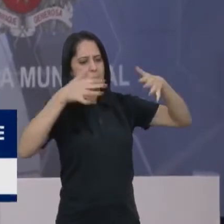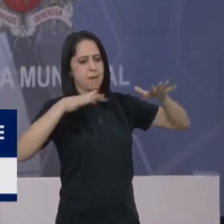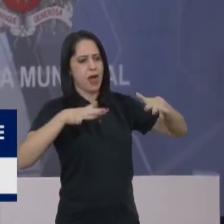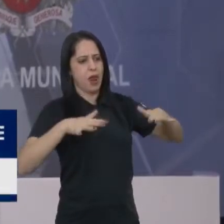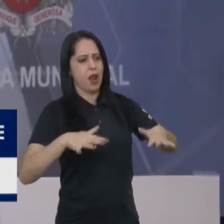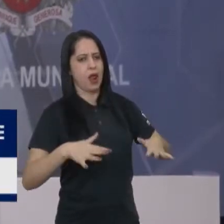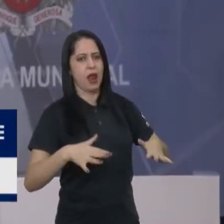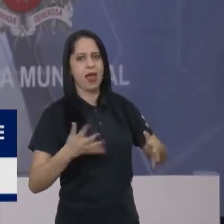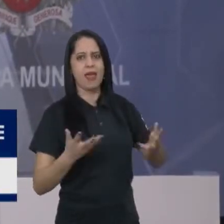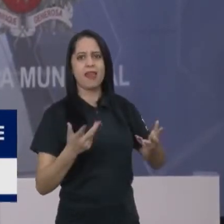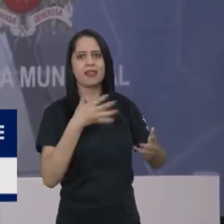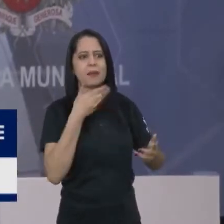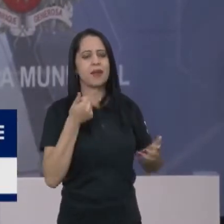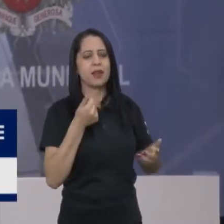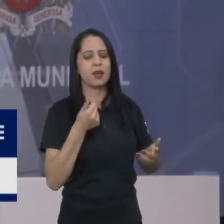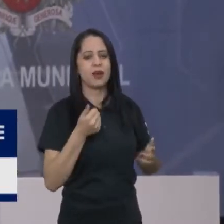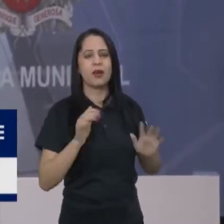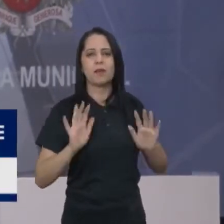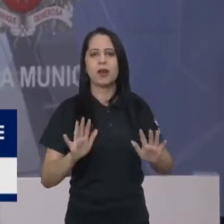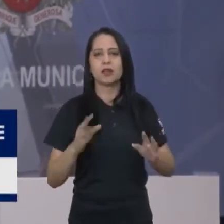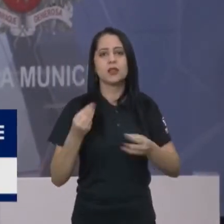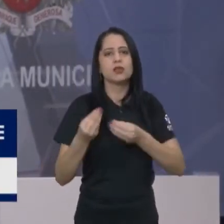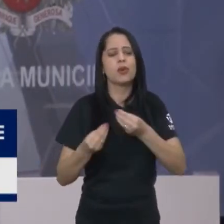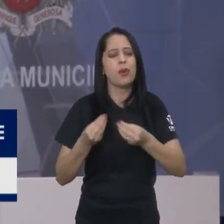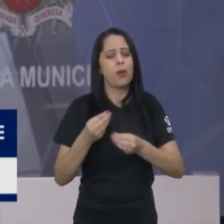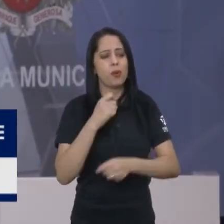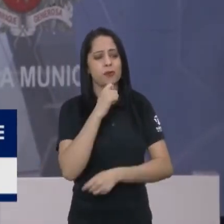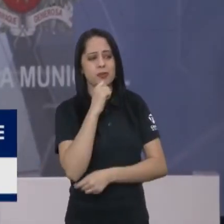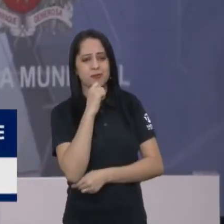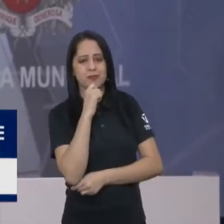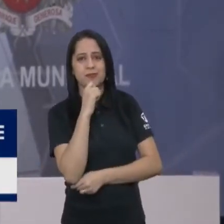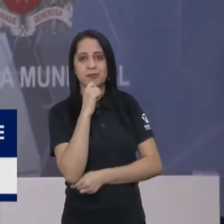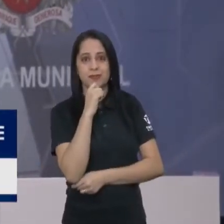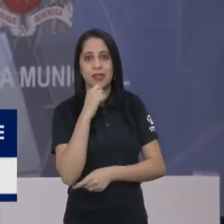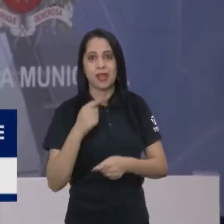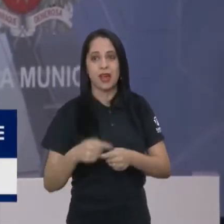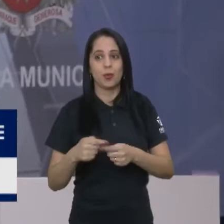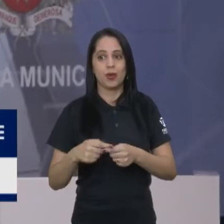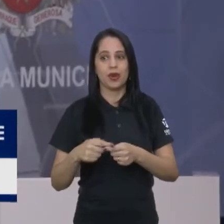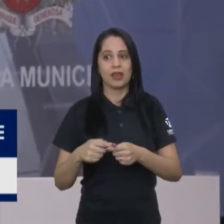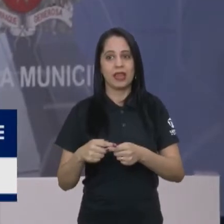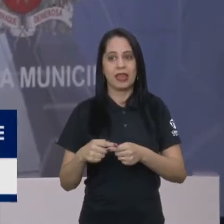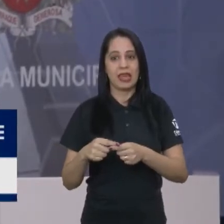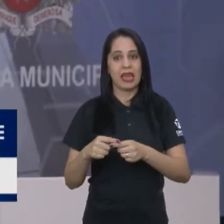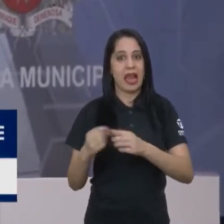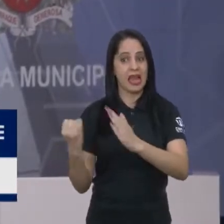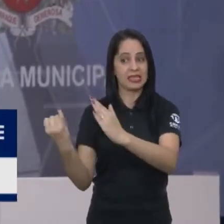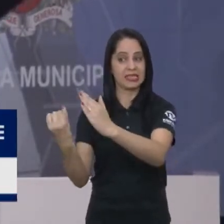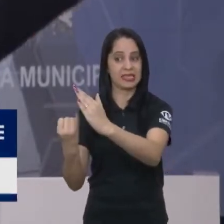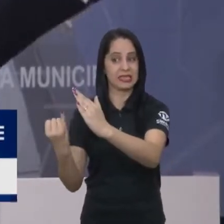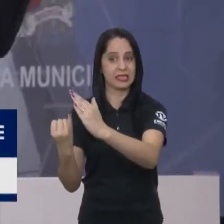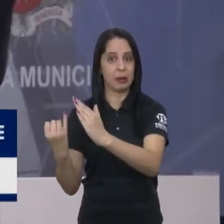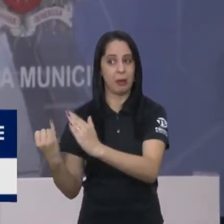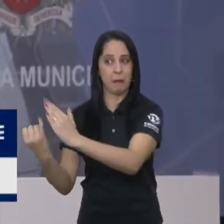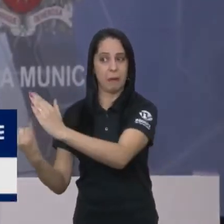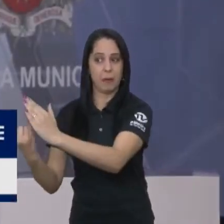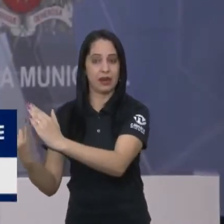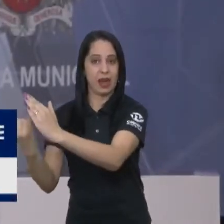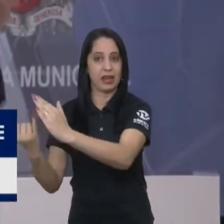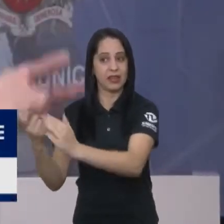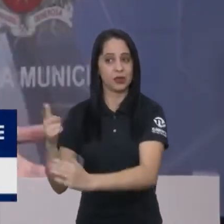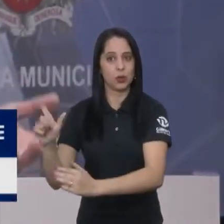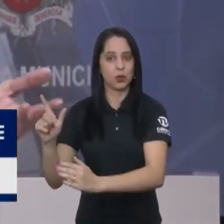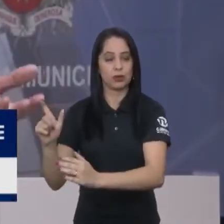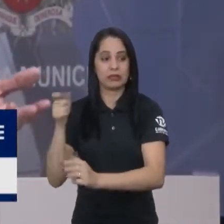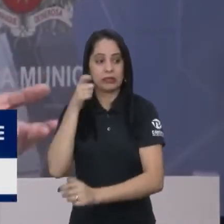como é que você faz uma negociação daquele vulto, né? Sem despertar a especulação imobiliária, ou, na verdade, despertar... O outro lado não podia saber que a gente queria comprar, mas a